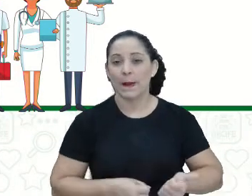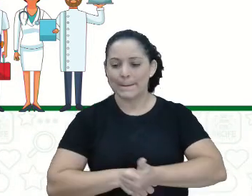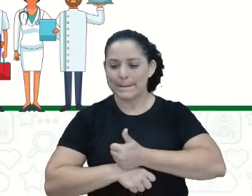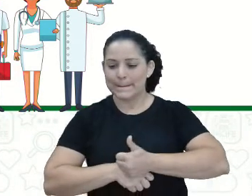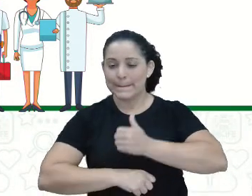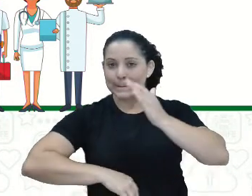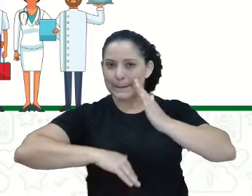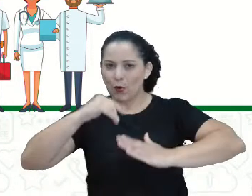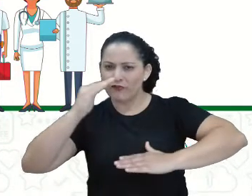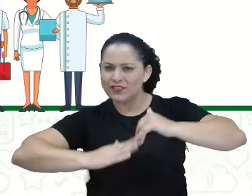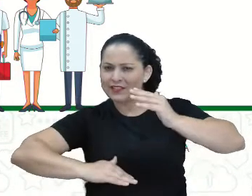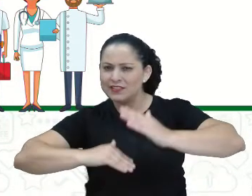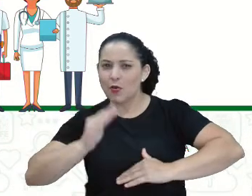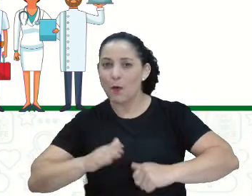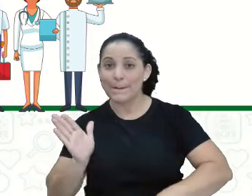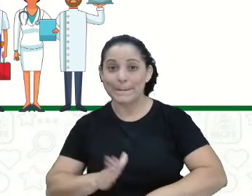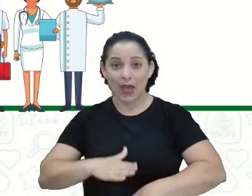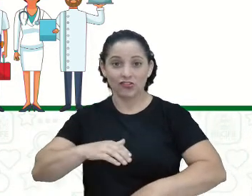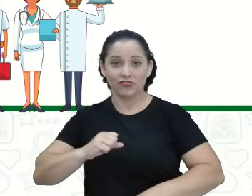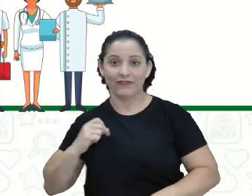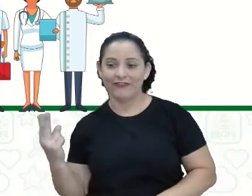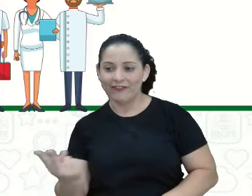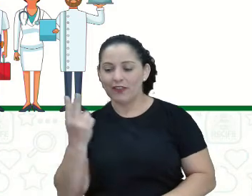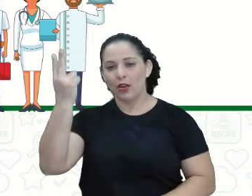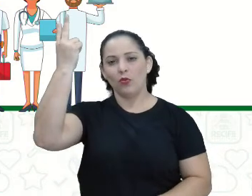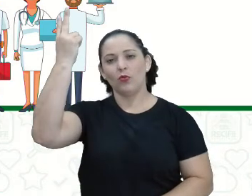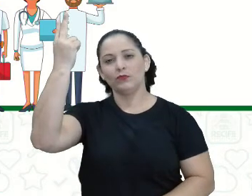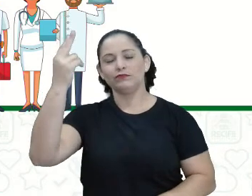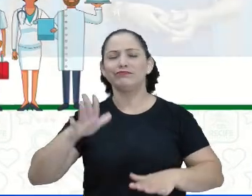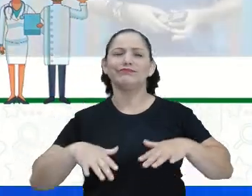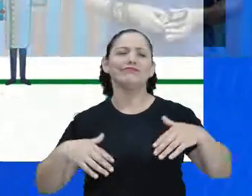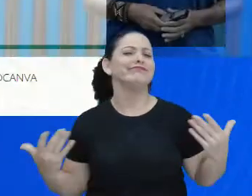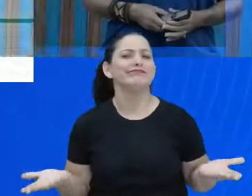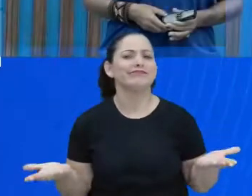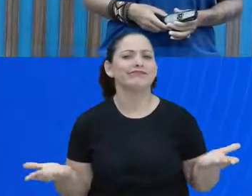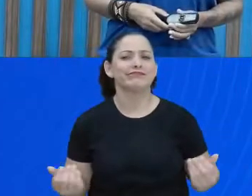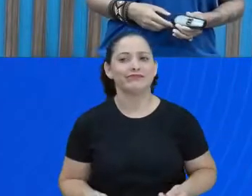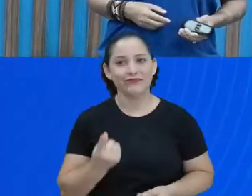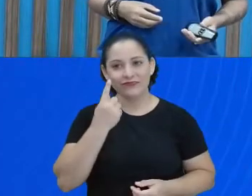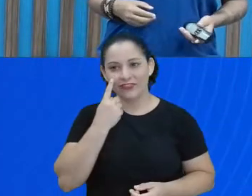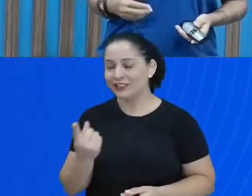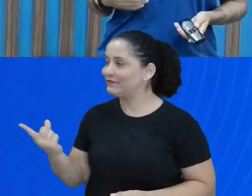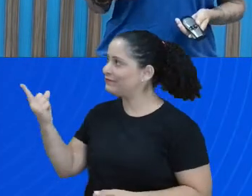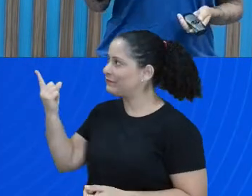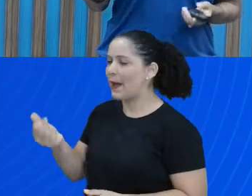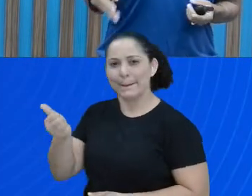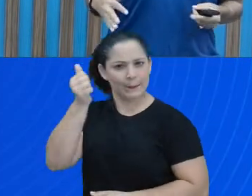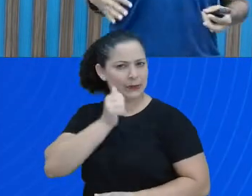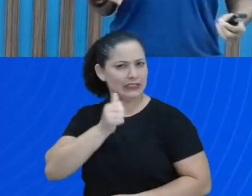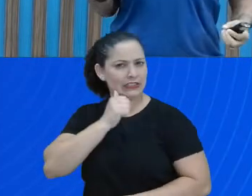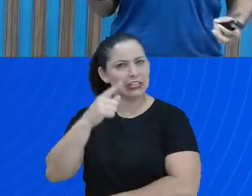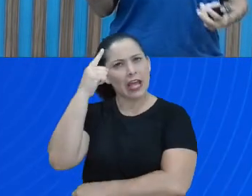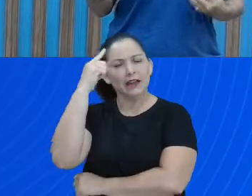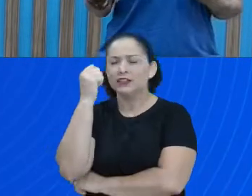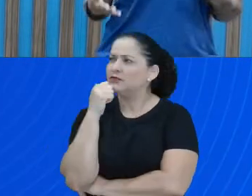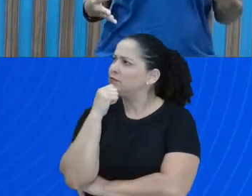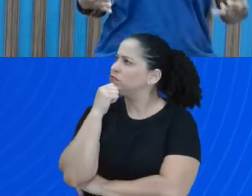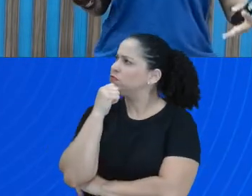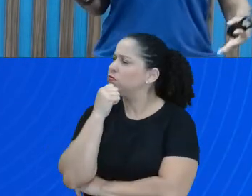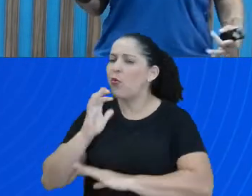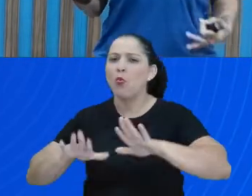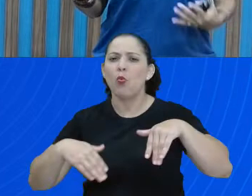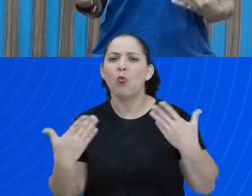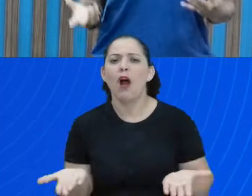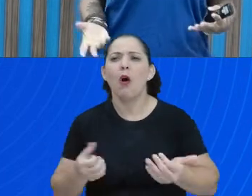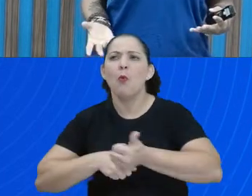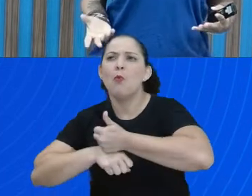ou menos valorizadas? Vejam, a gente está vendo aí na imagem a moça até refletindo, né? Que profissão seguir, o que é que ela